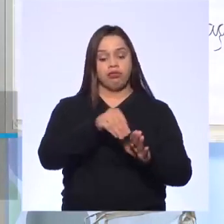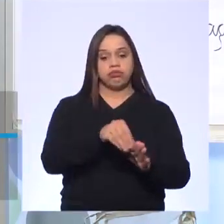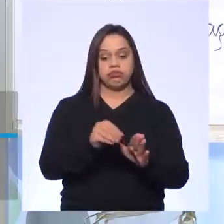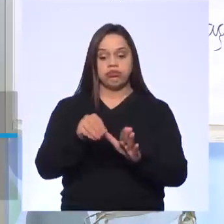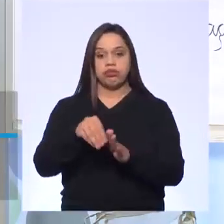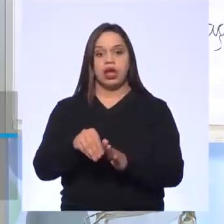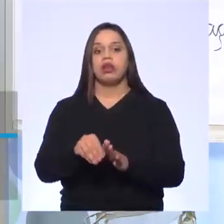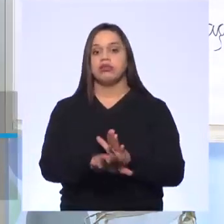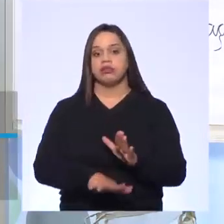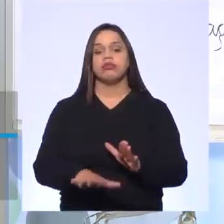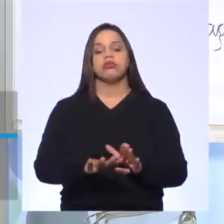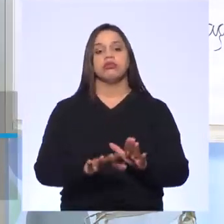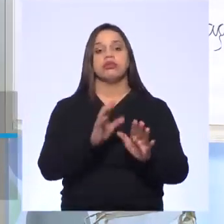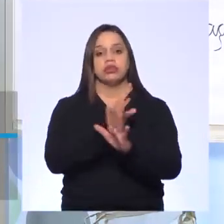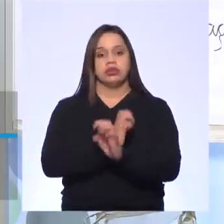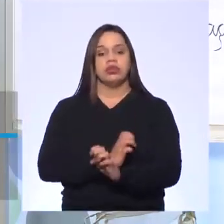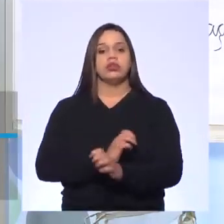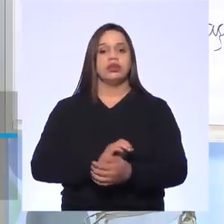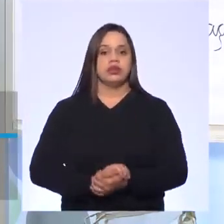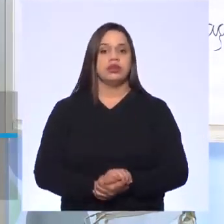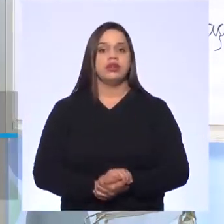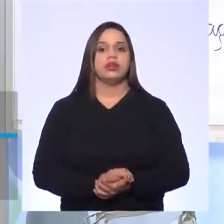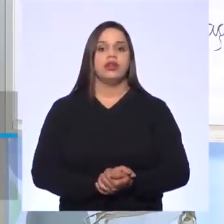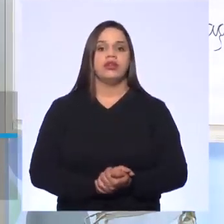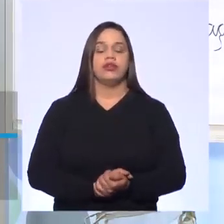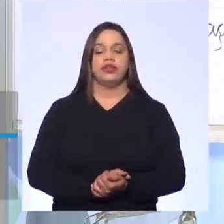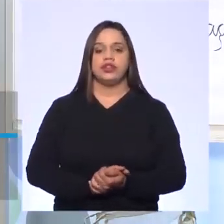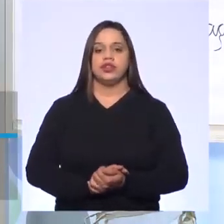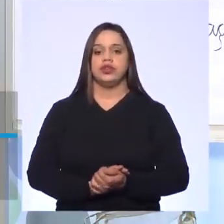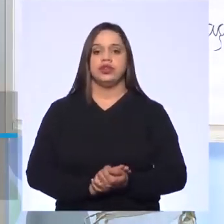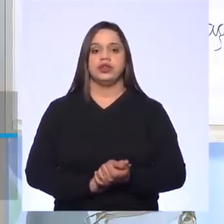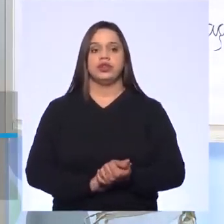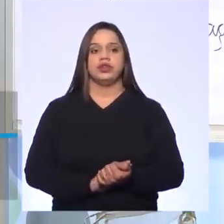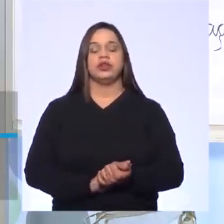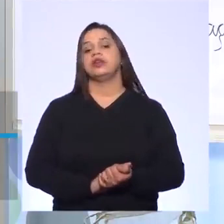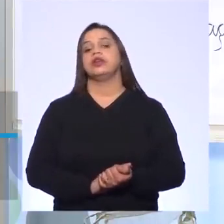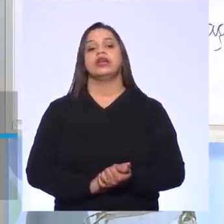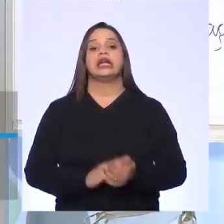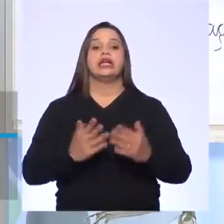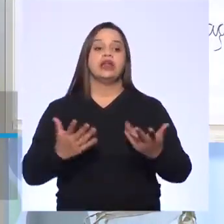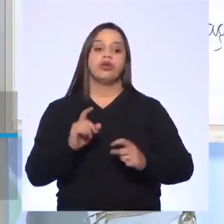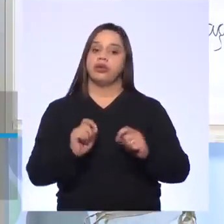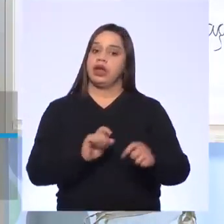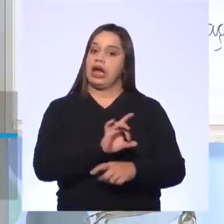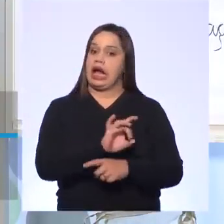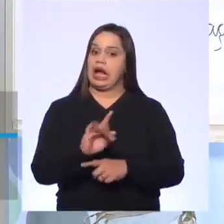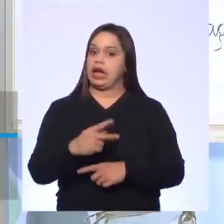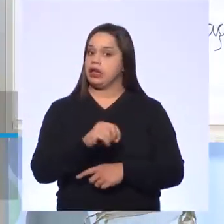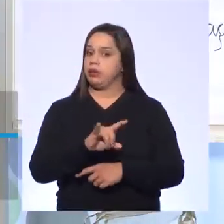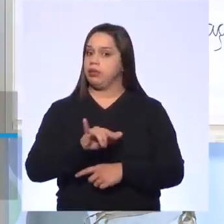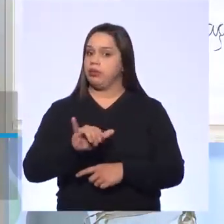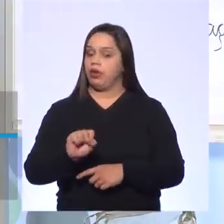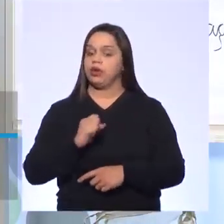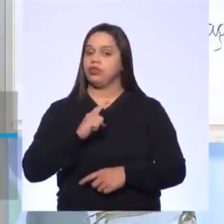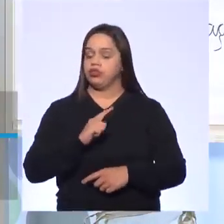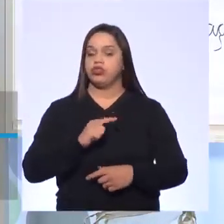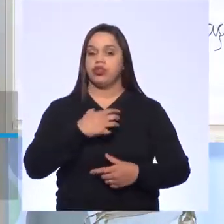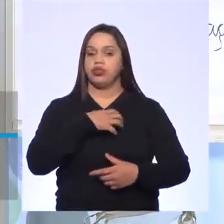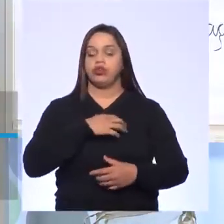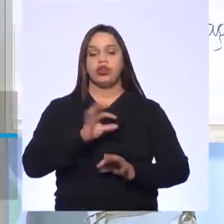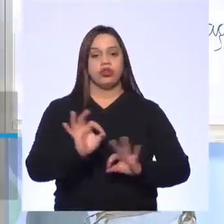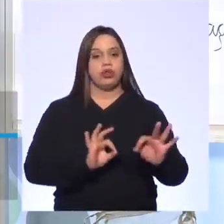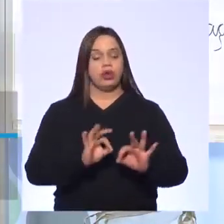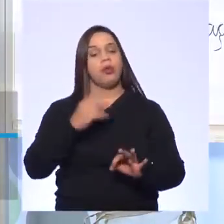formas de governo também, porque vocês sabem que na Grécia Antiga, tinham as polis, né? E cada poli tinha um jeito de se organizar